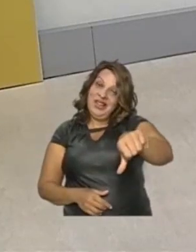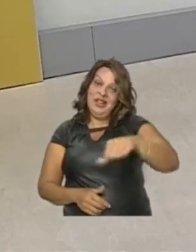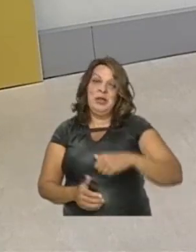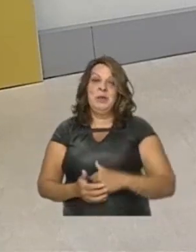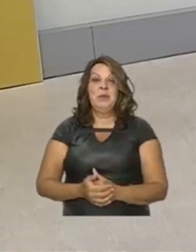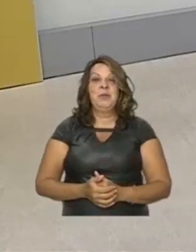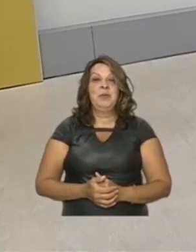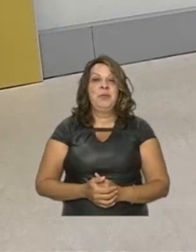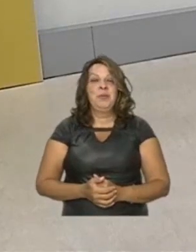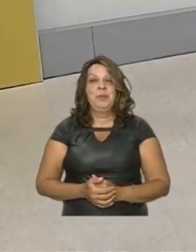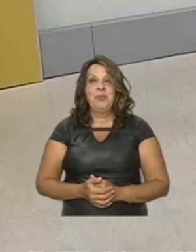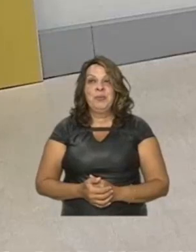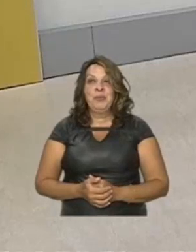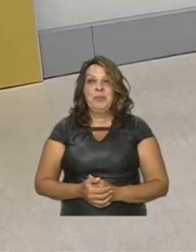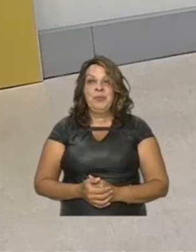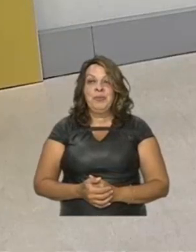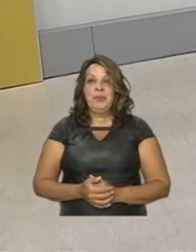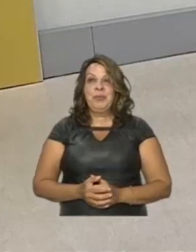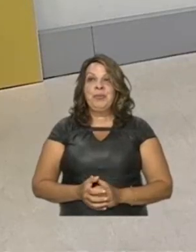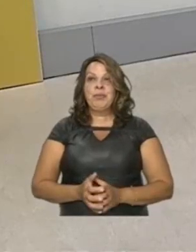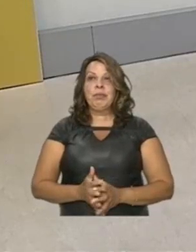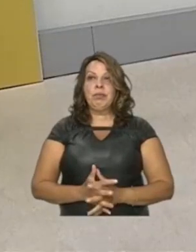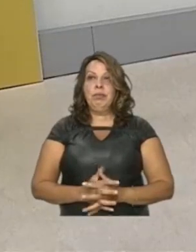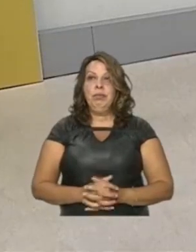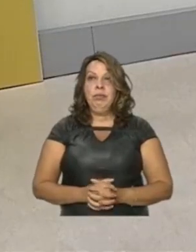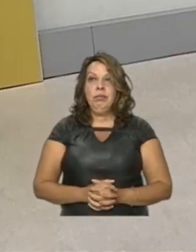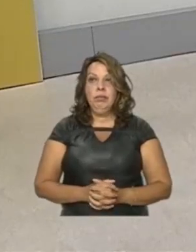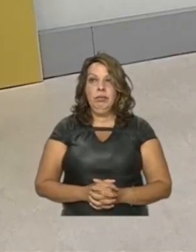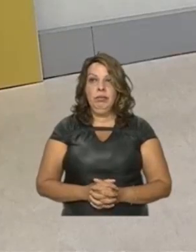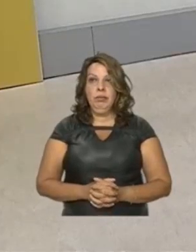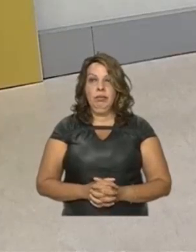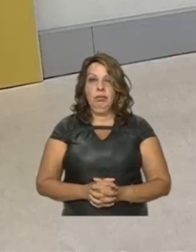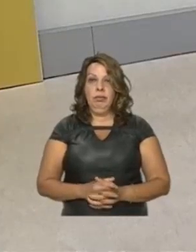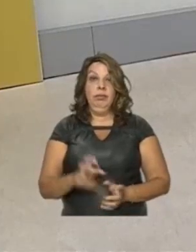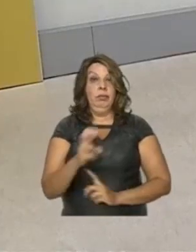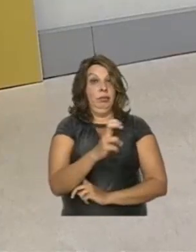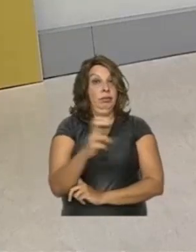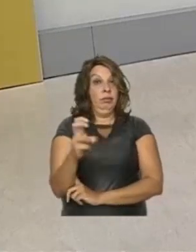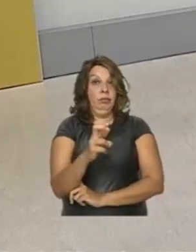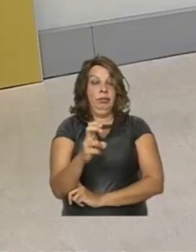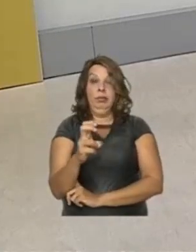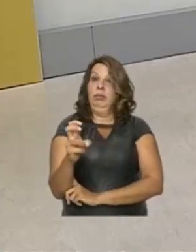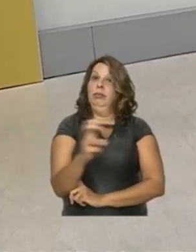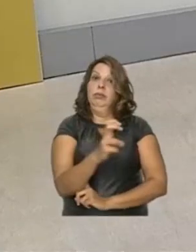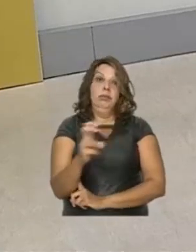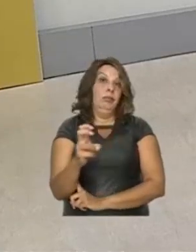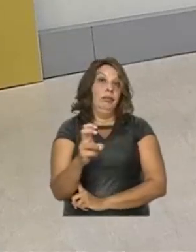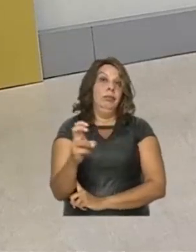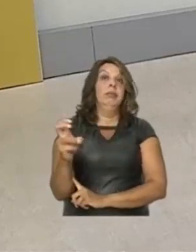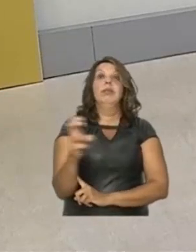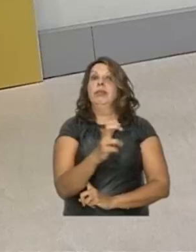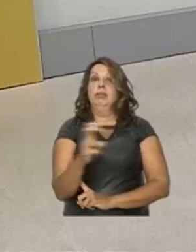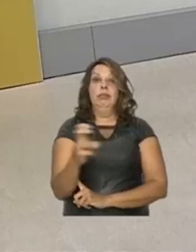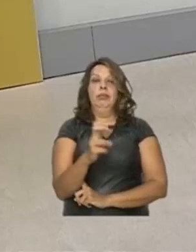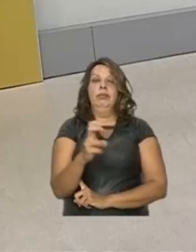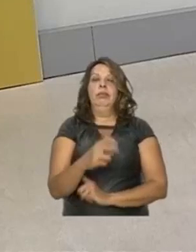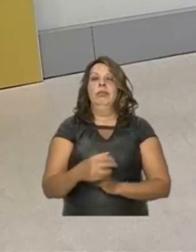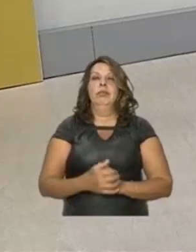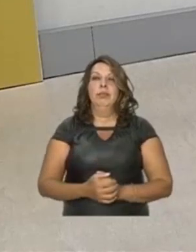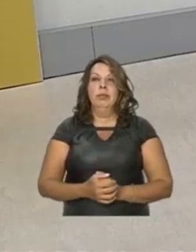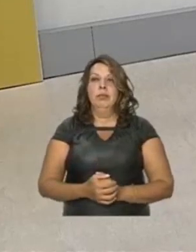bolinha sorteada, 9 é a bolinha sorteada. Sobe bola, vem bolinha, número 55, 55,